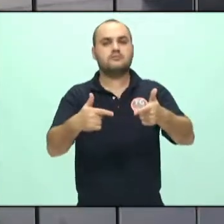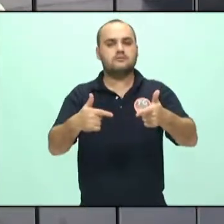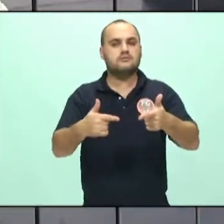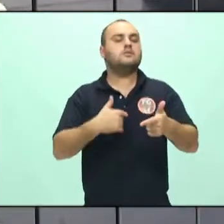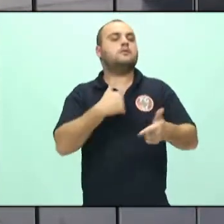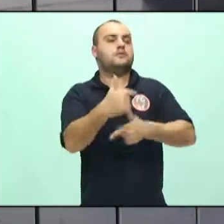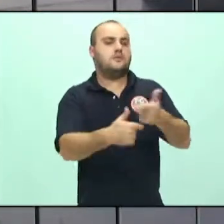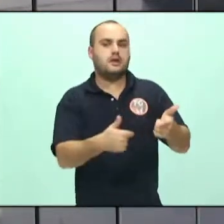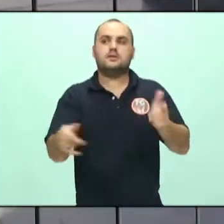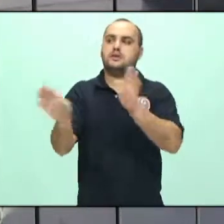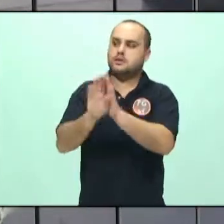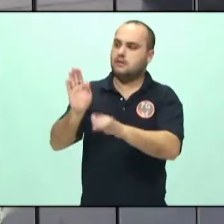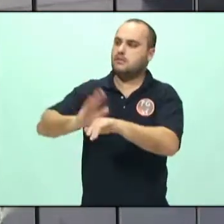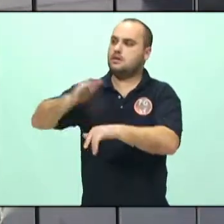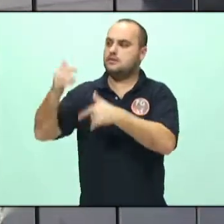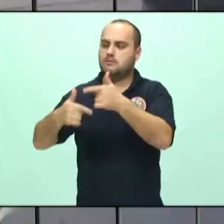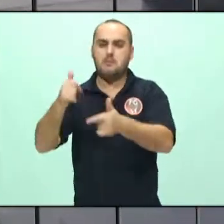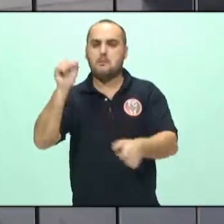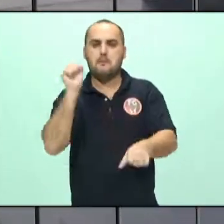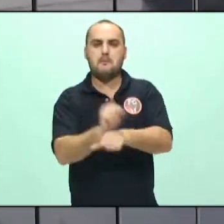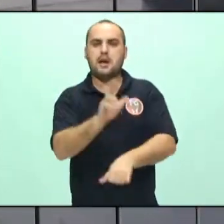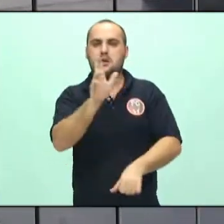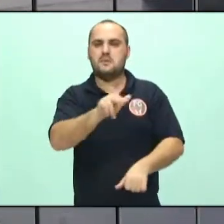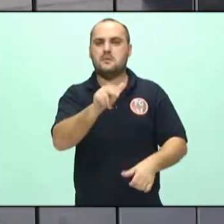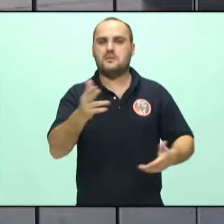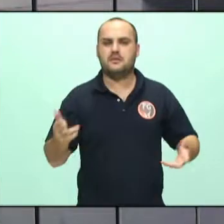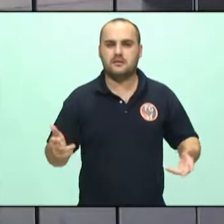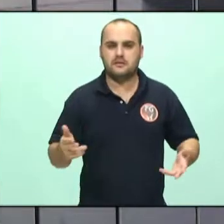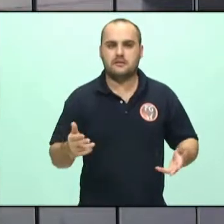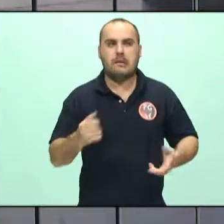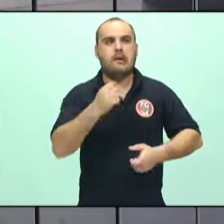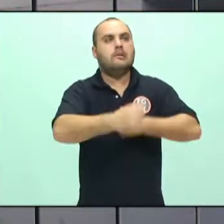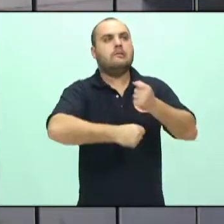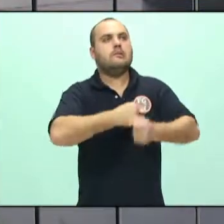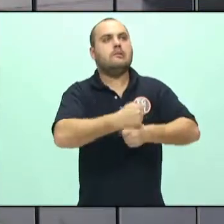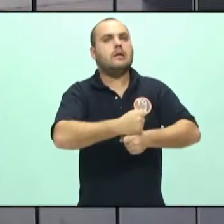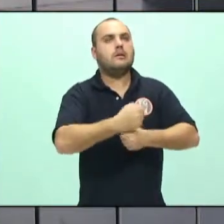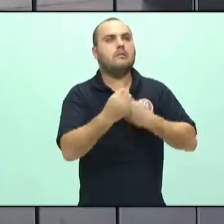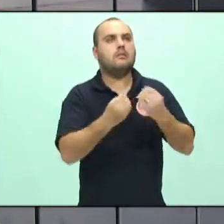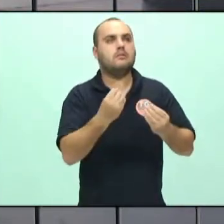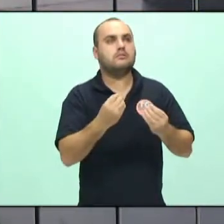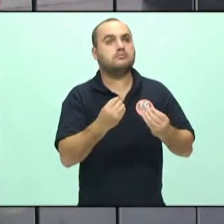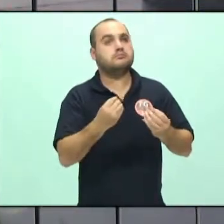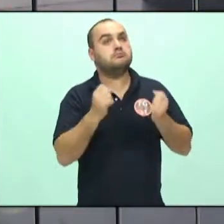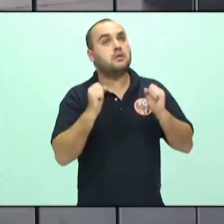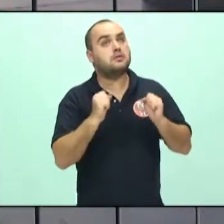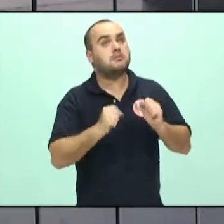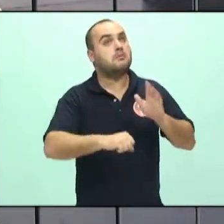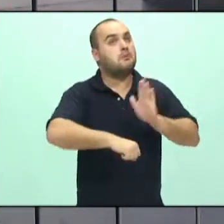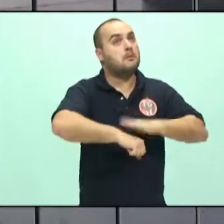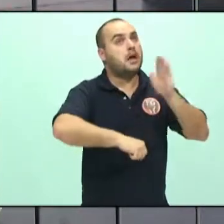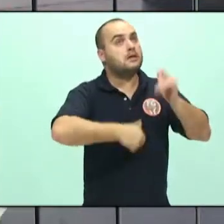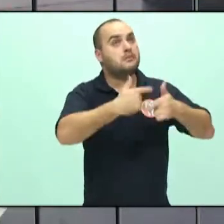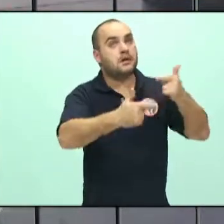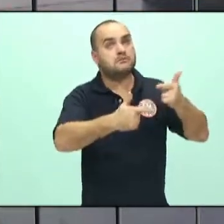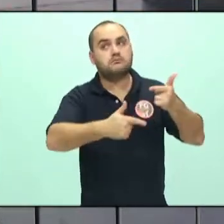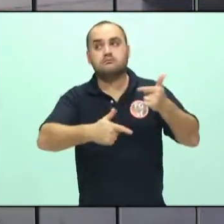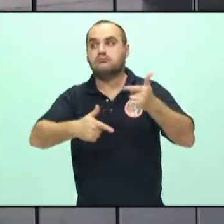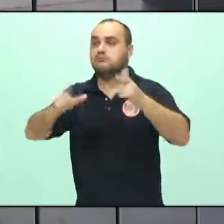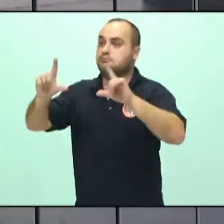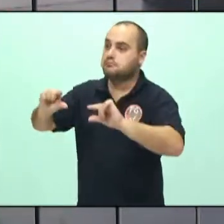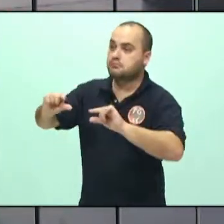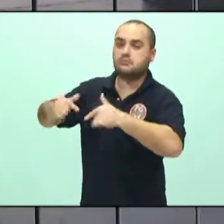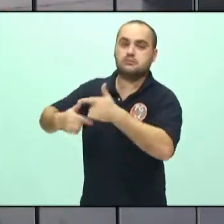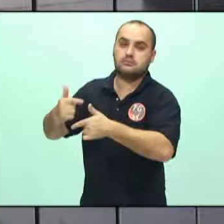gente vai trabalhando, vai indo e não para nunca. Então, assim, como vai ser o ano que vem? Talvez mais, talvez menos, mas o que vier, nós